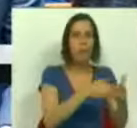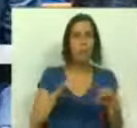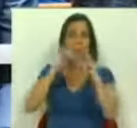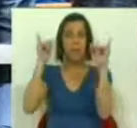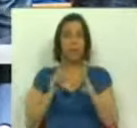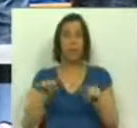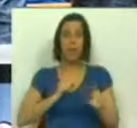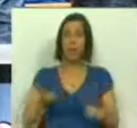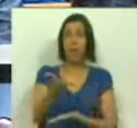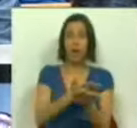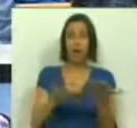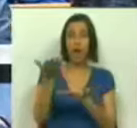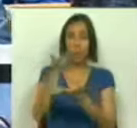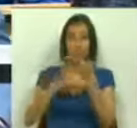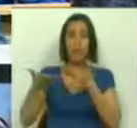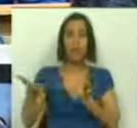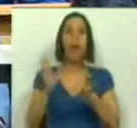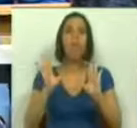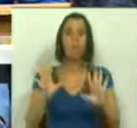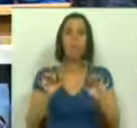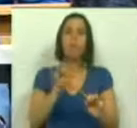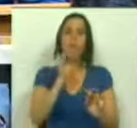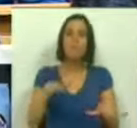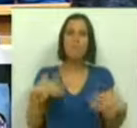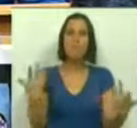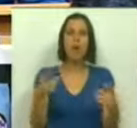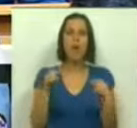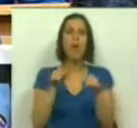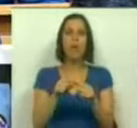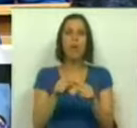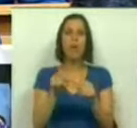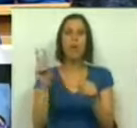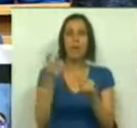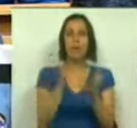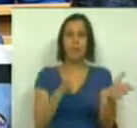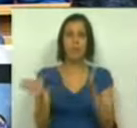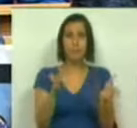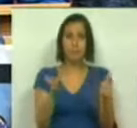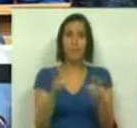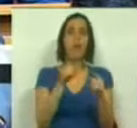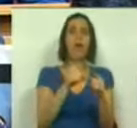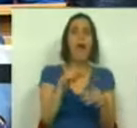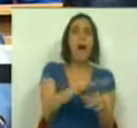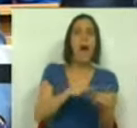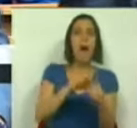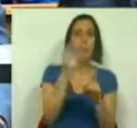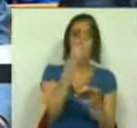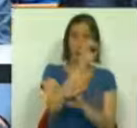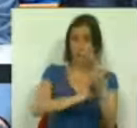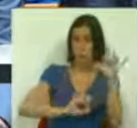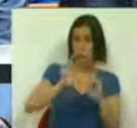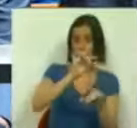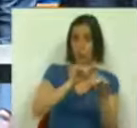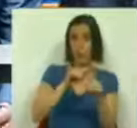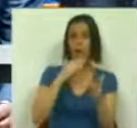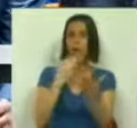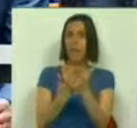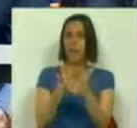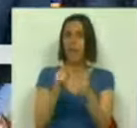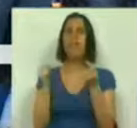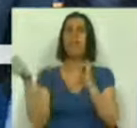internacionalização da nossa economia e que possa, quer do ponto de vista bilateral, quer sobretudo no âmbito da União Europeia,